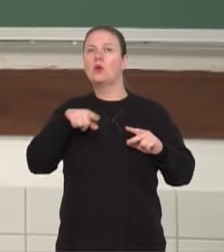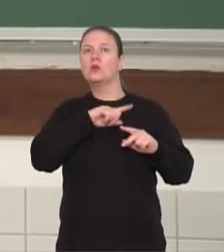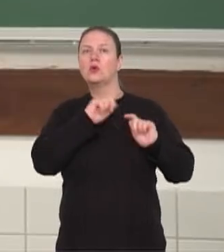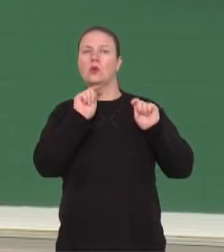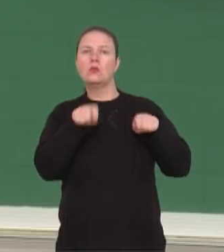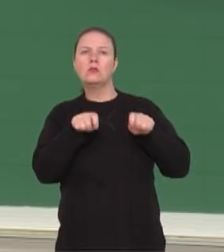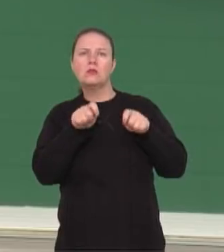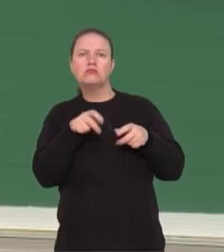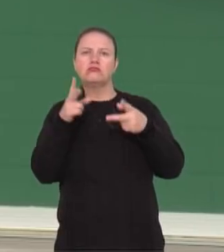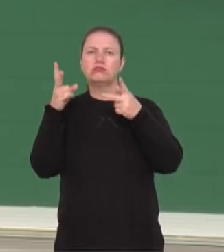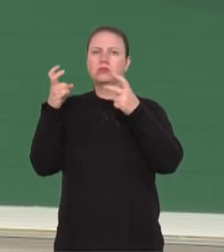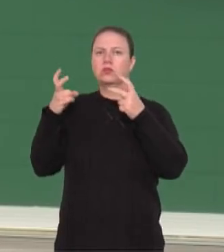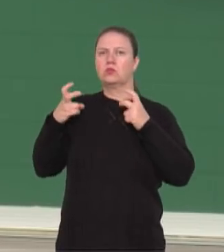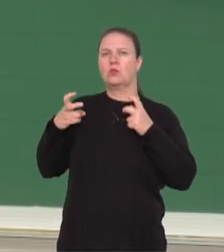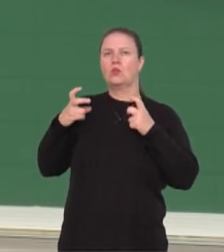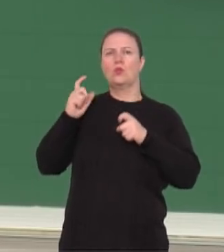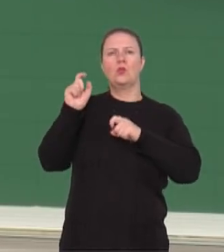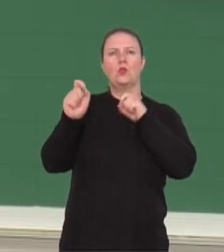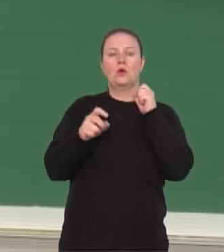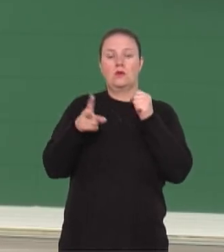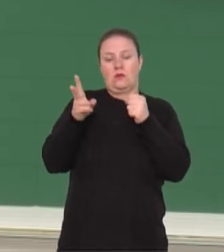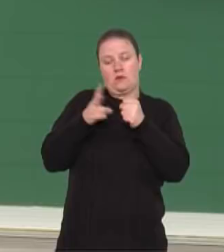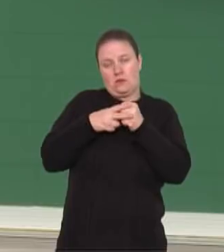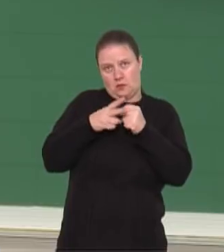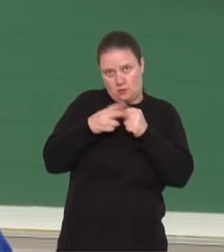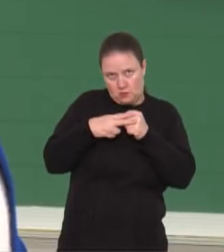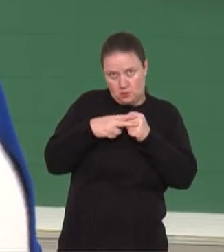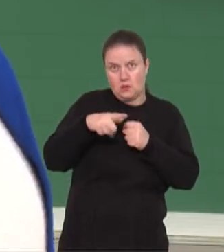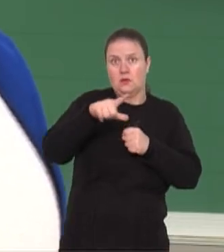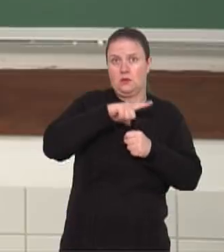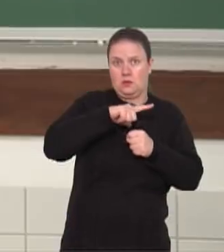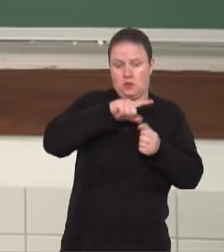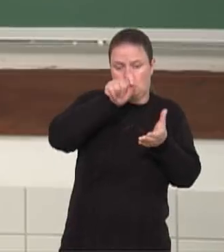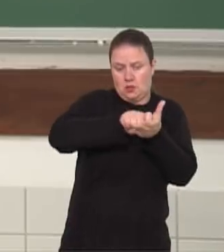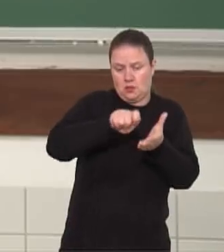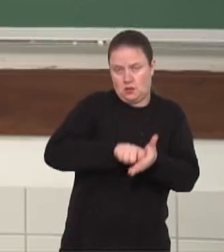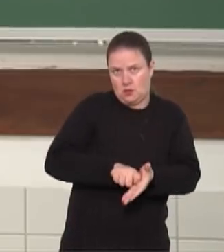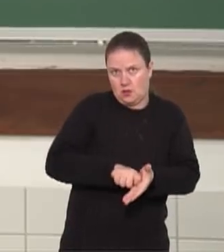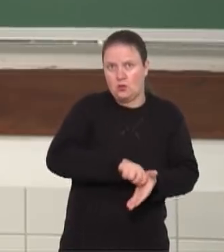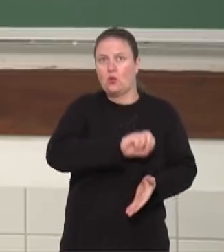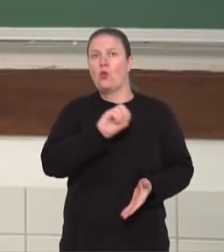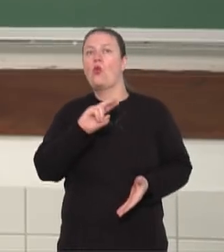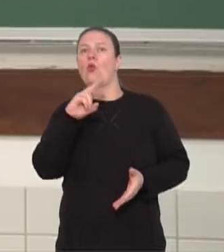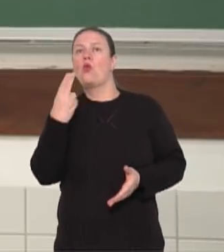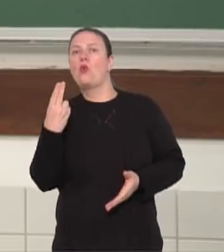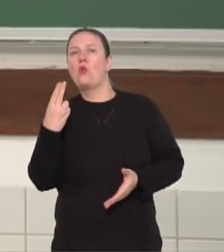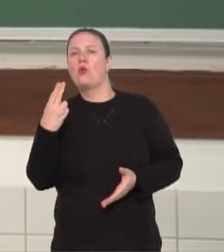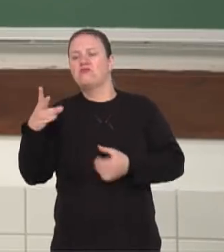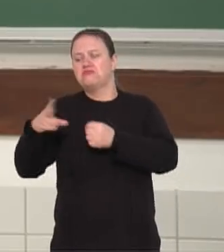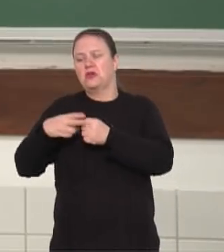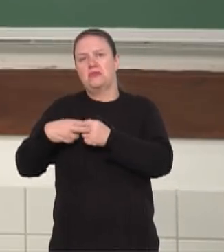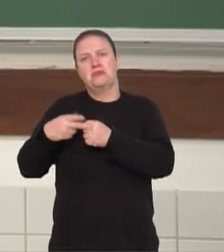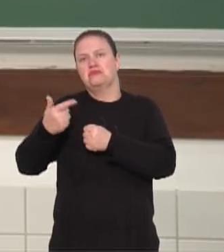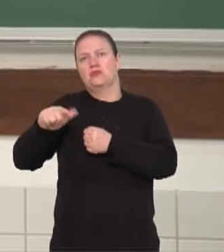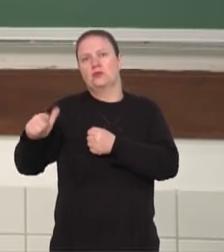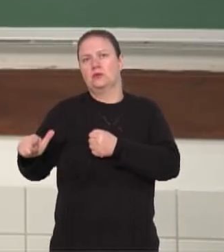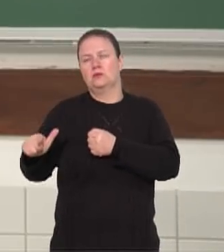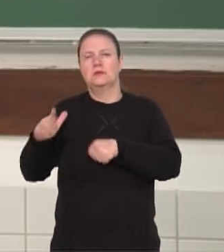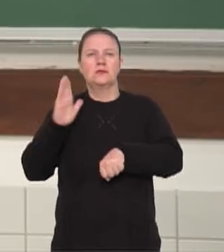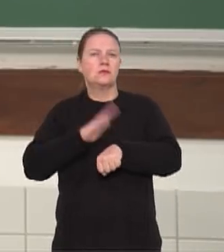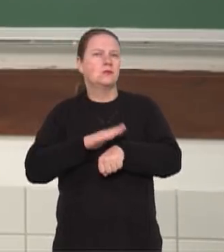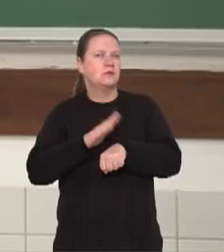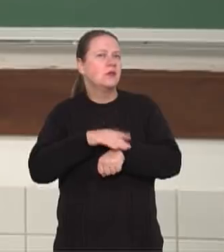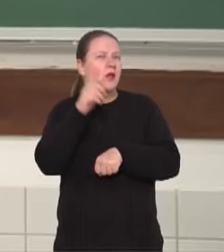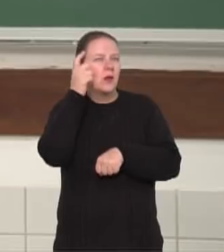podemos considerar discurso verbal, linguagem verbal, e quais são linguagem não verbal? Um tempo